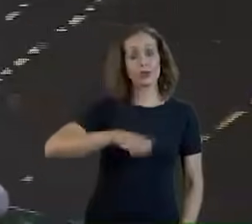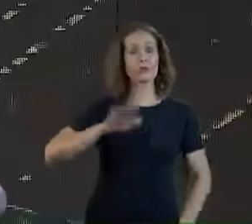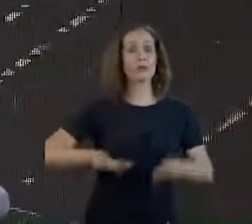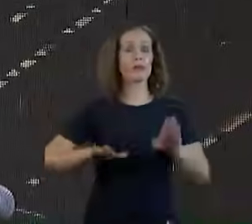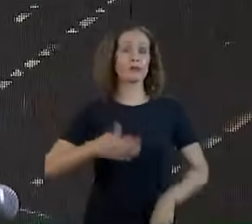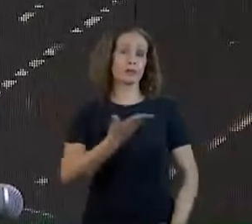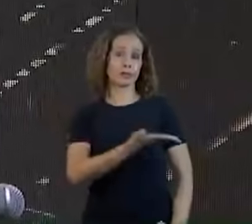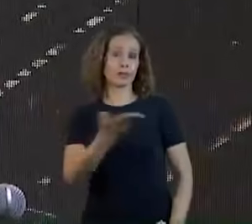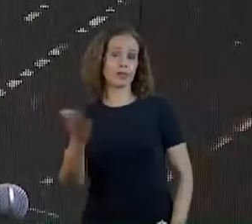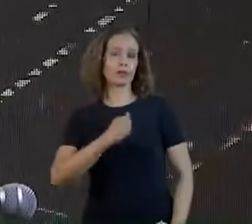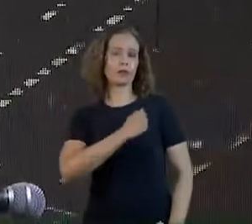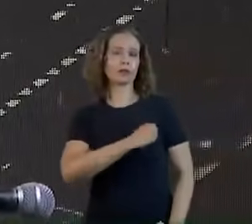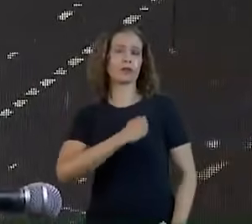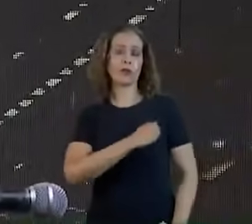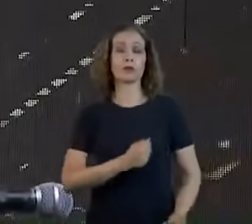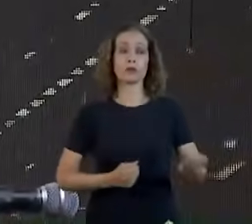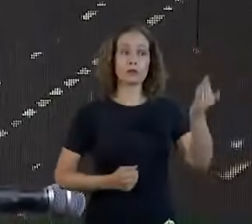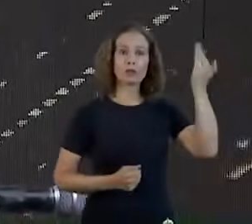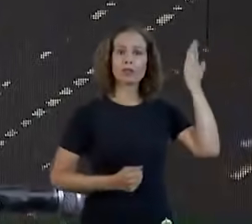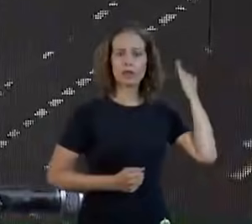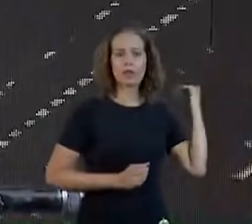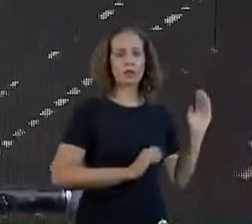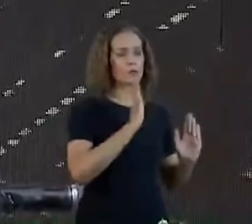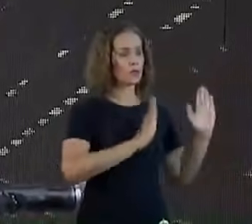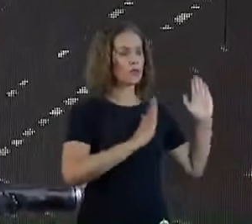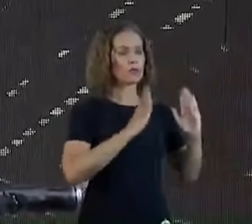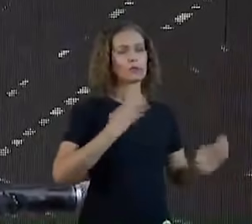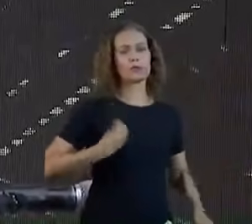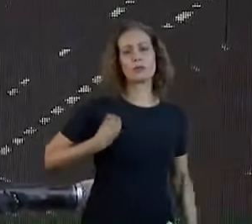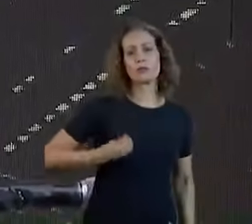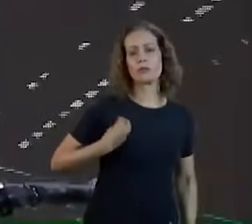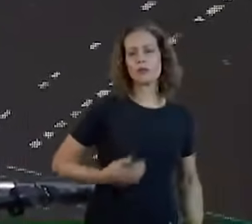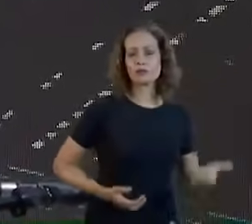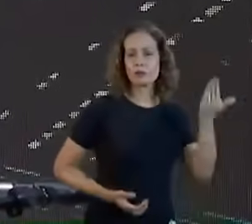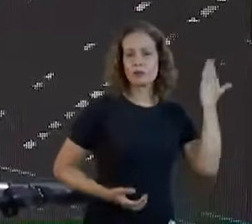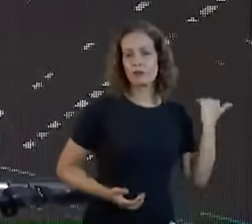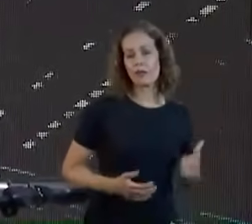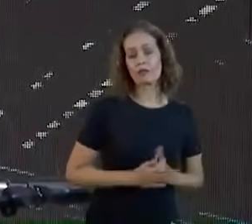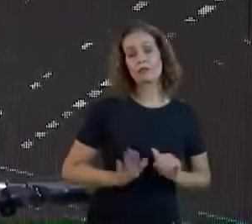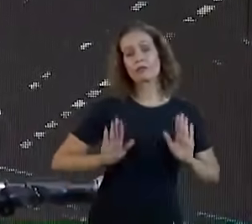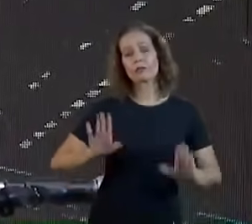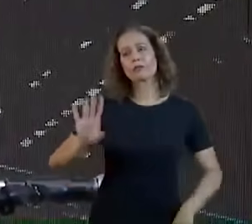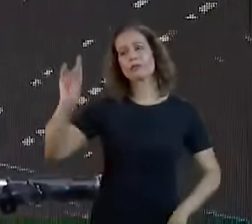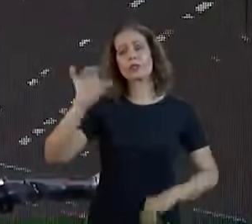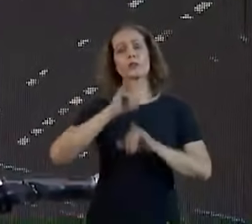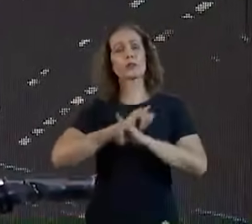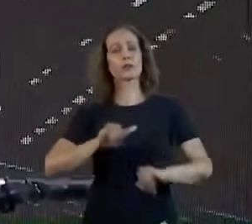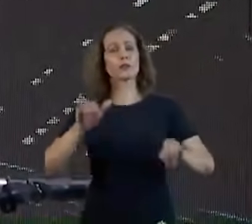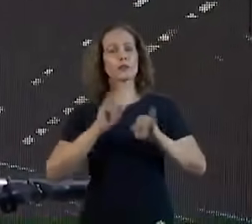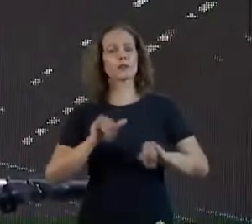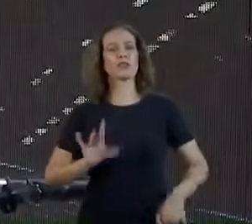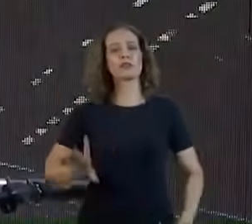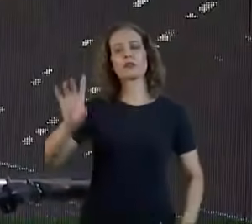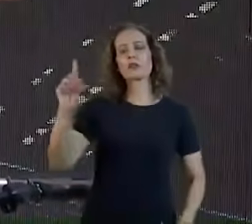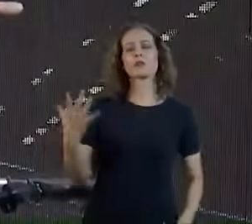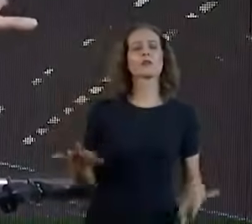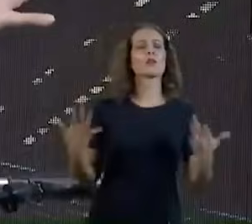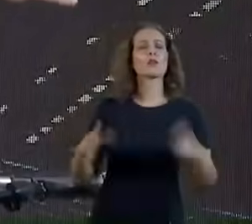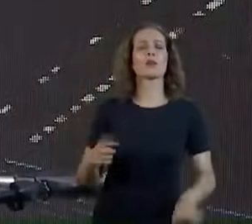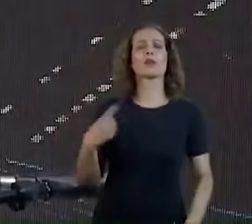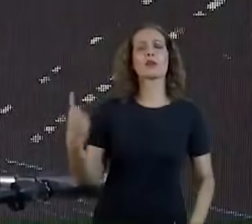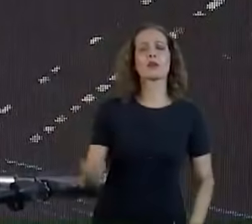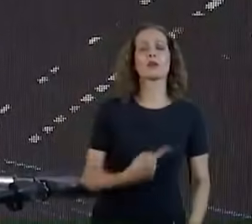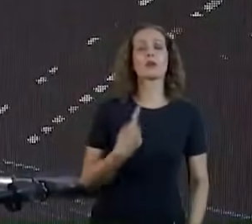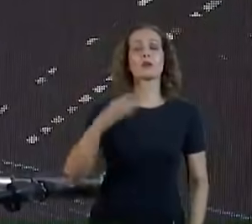saudade de dias que você viveu lá atrás. Mas eu tenho que te dar uma notícia: Deus não quer a gente com esse saudosismo